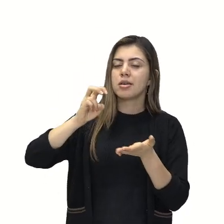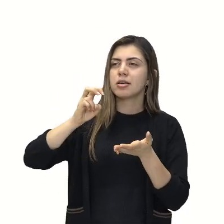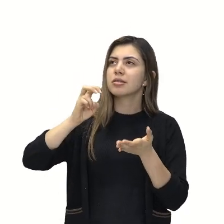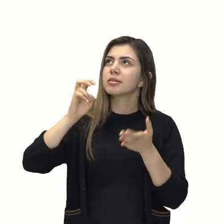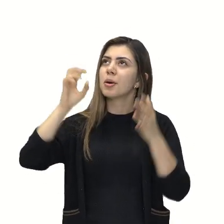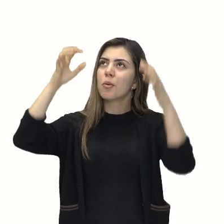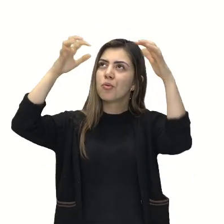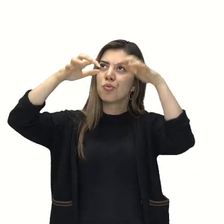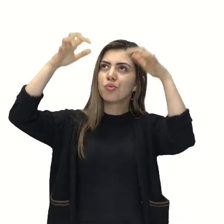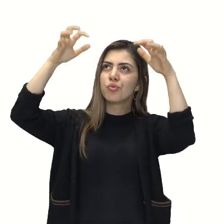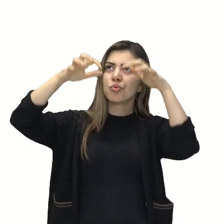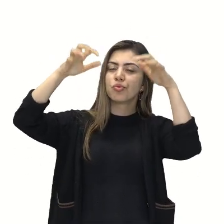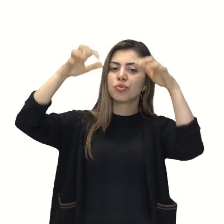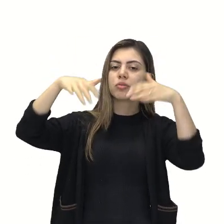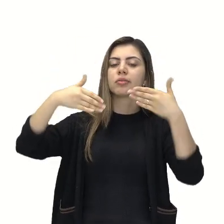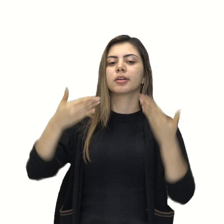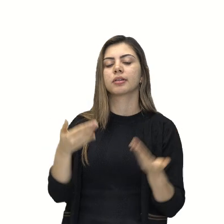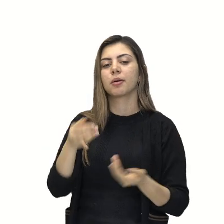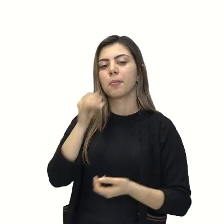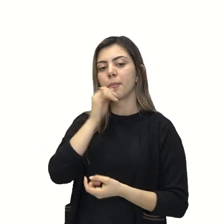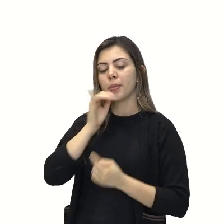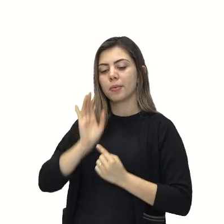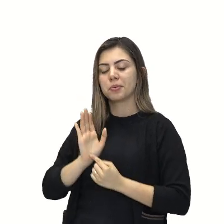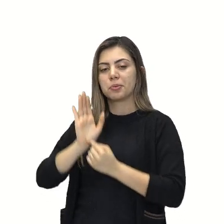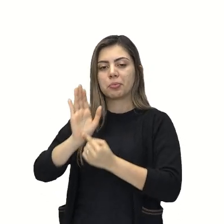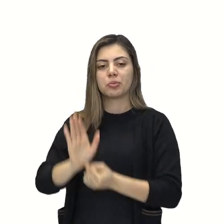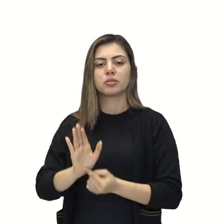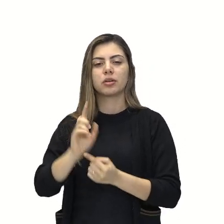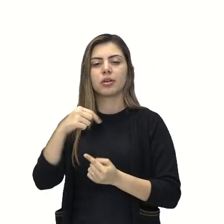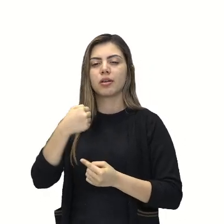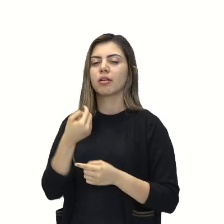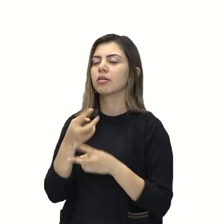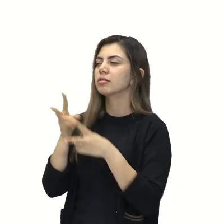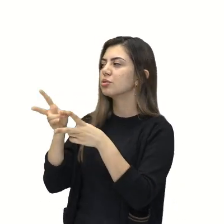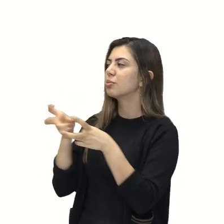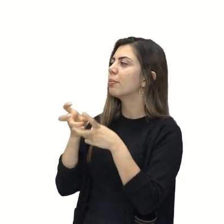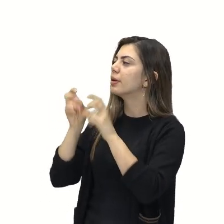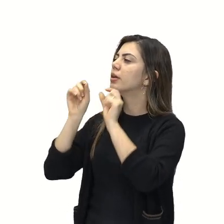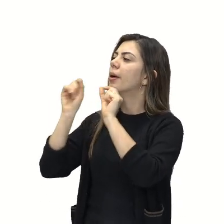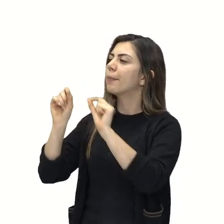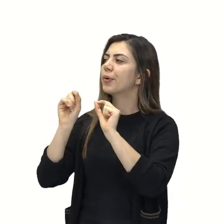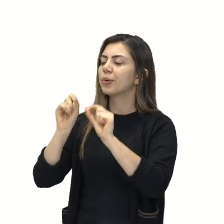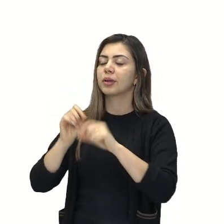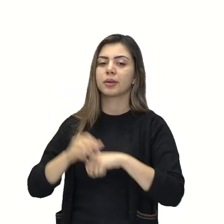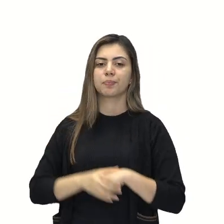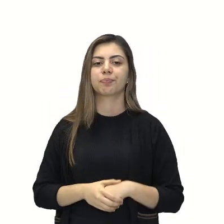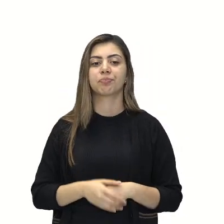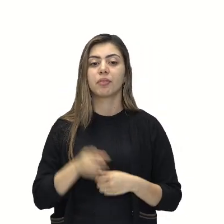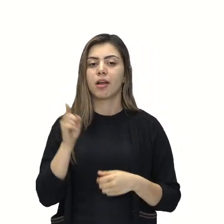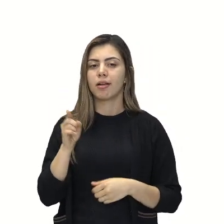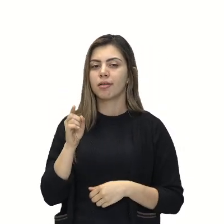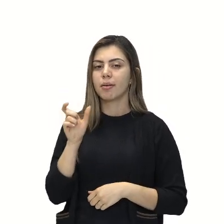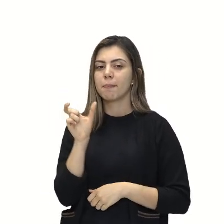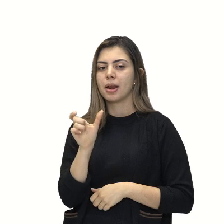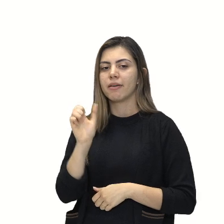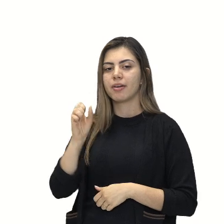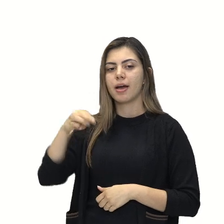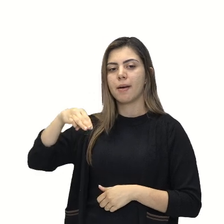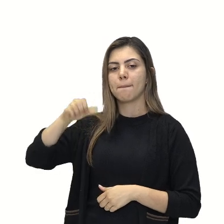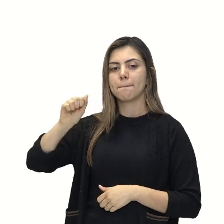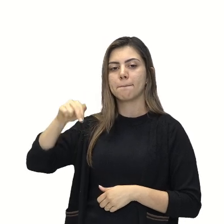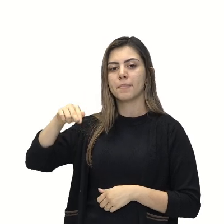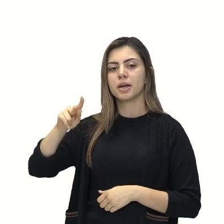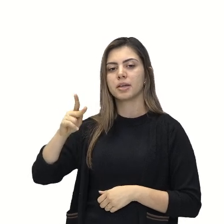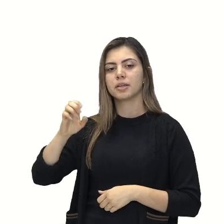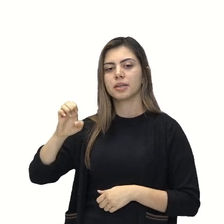Então, nesse exemplo, nós estamos percebendo que a ação aqui não é de